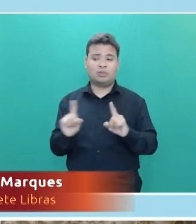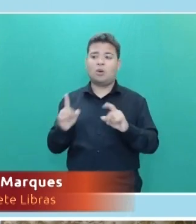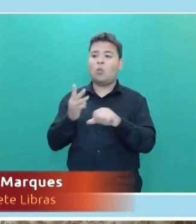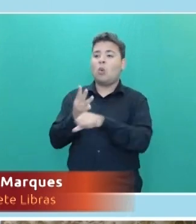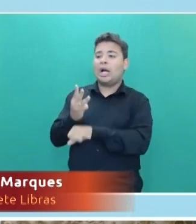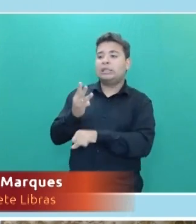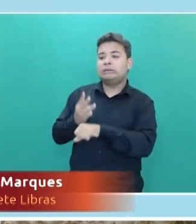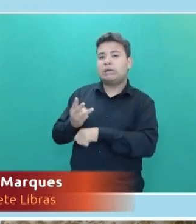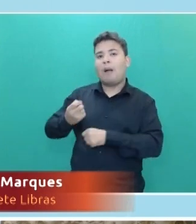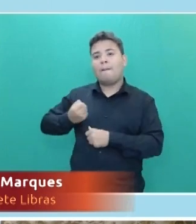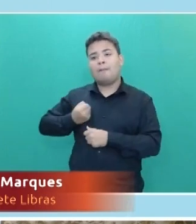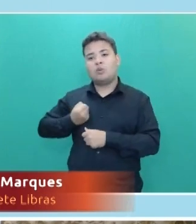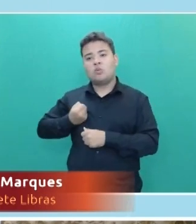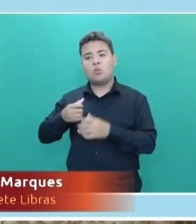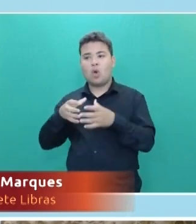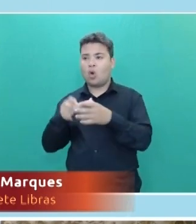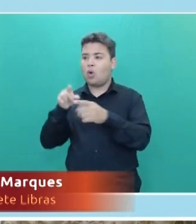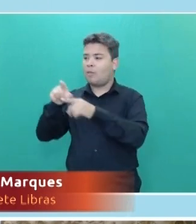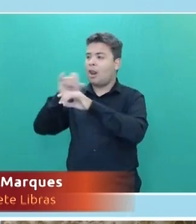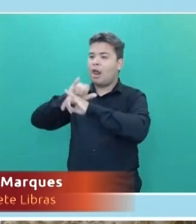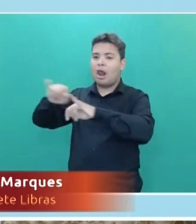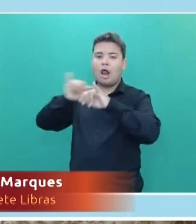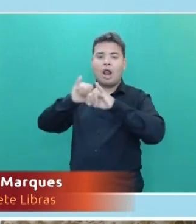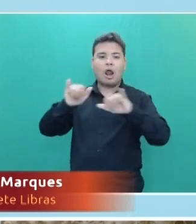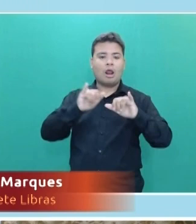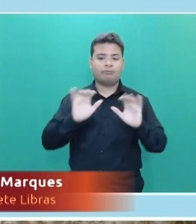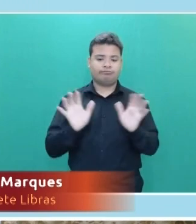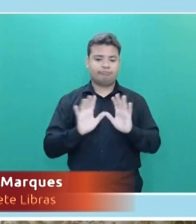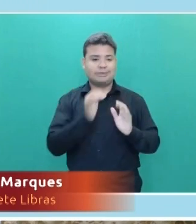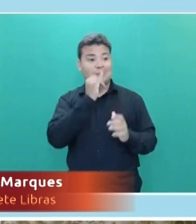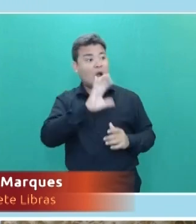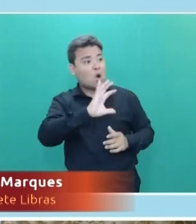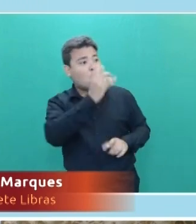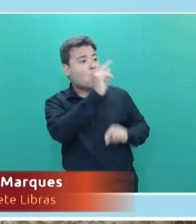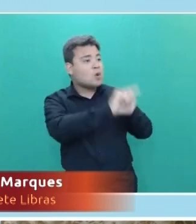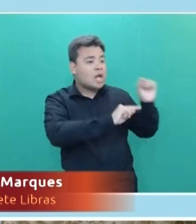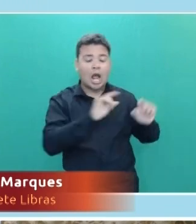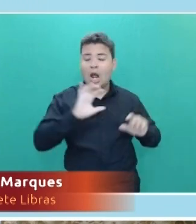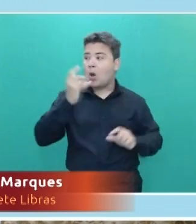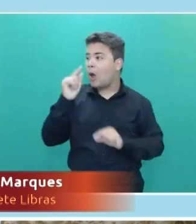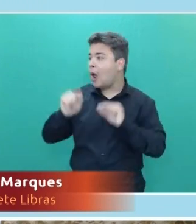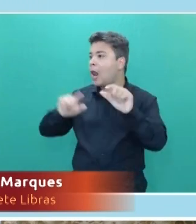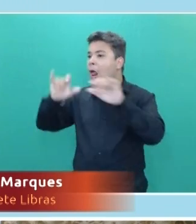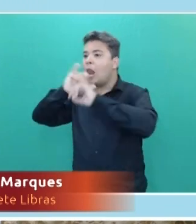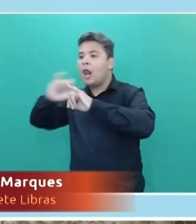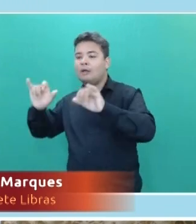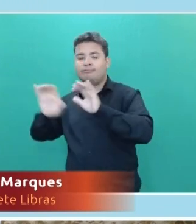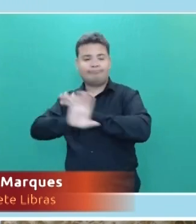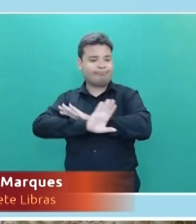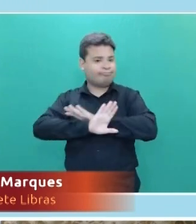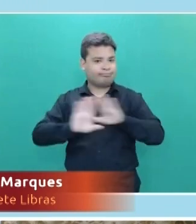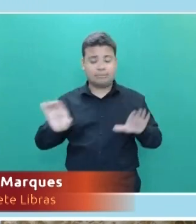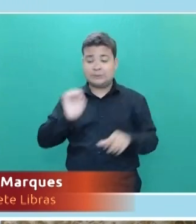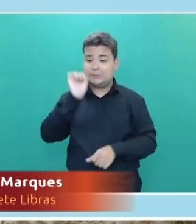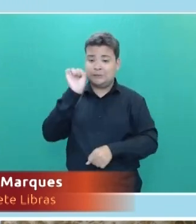WhatsApp a notícia que aconteceu isso, aconteceu aquilo, né? Então, neutralizar dessa forma.